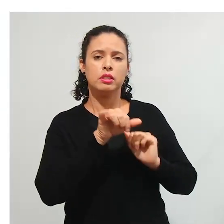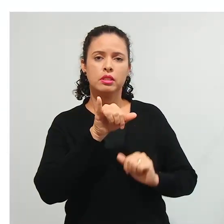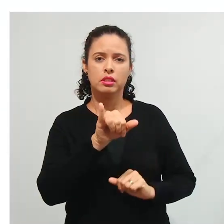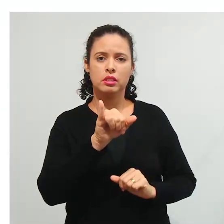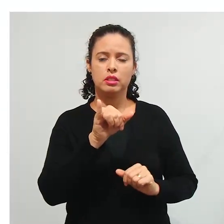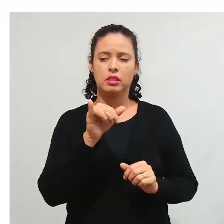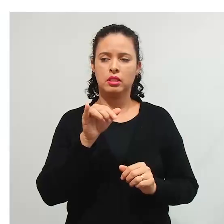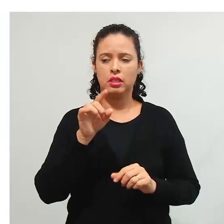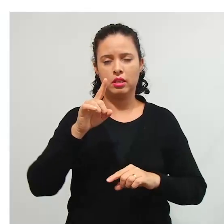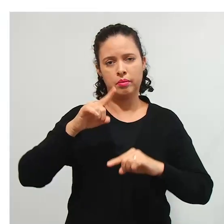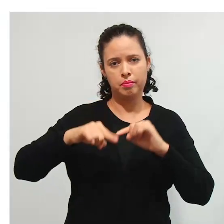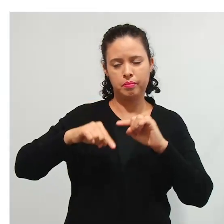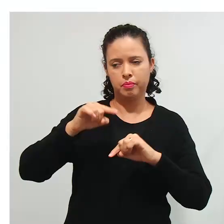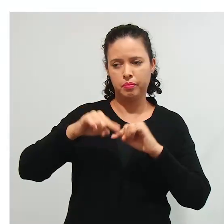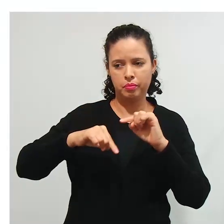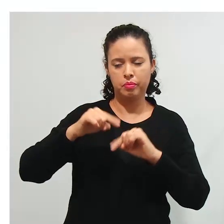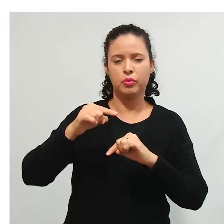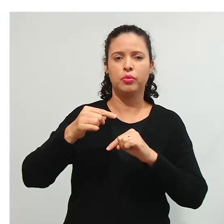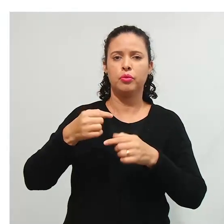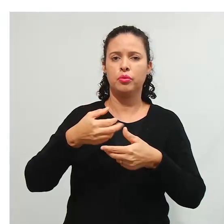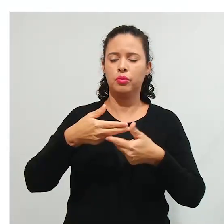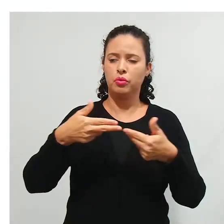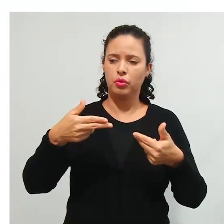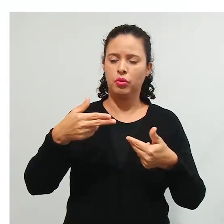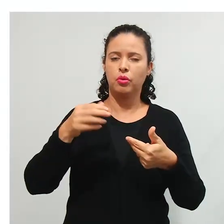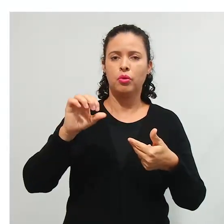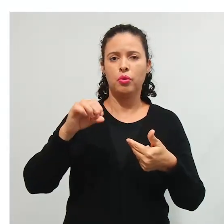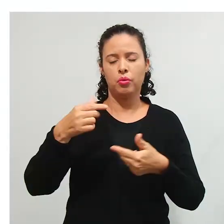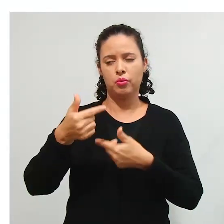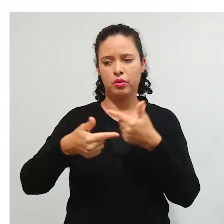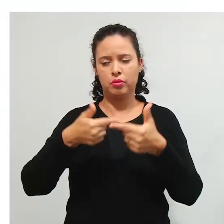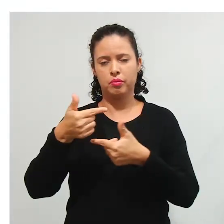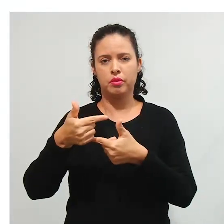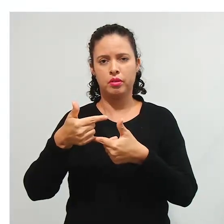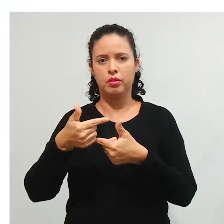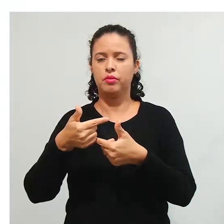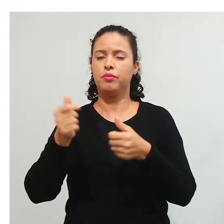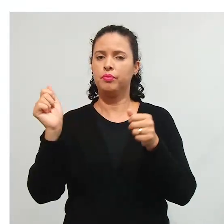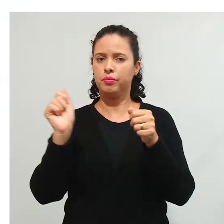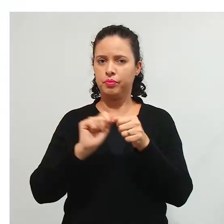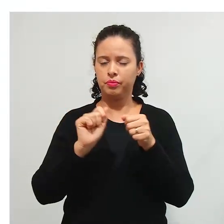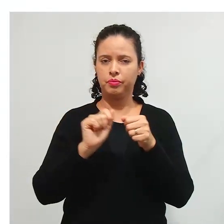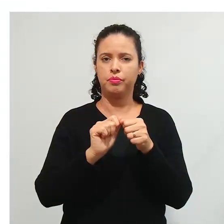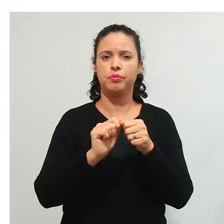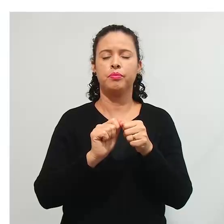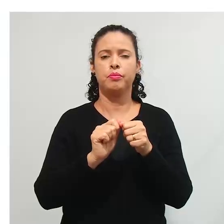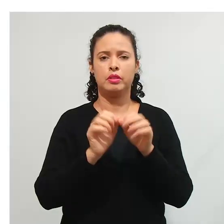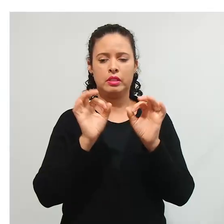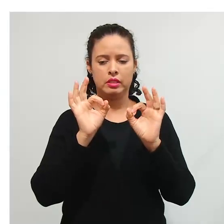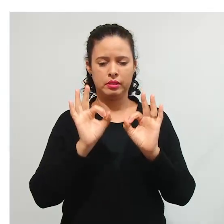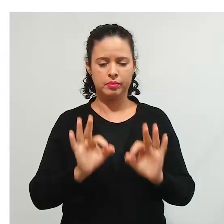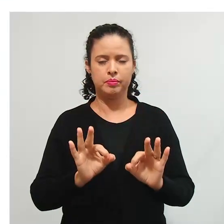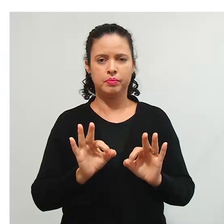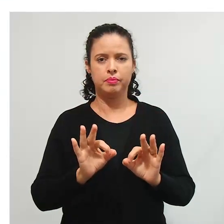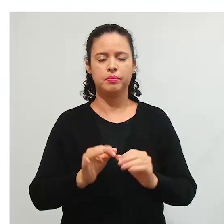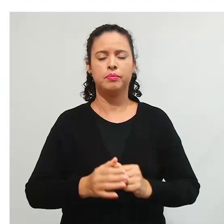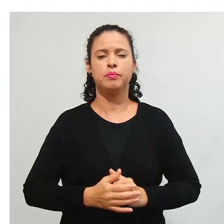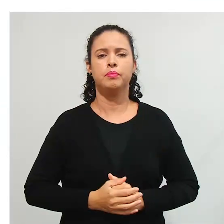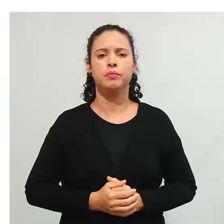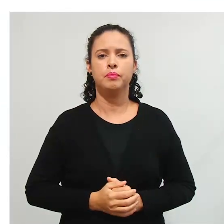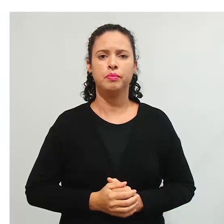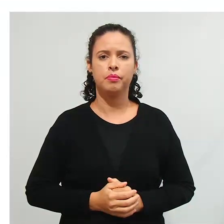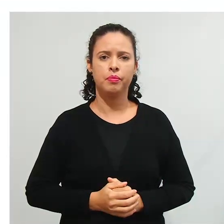a entrega do bem ou serviço foi realizada de maneira